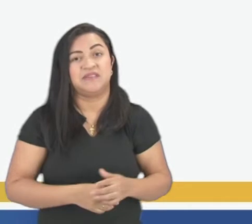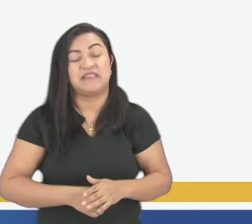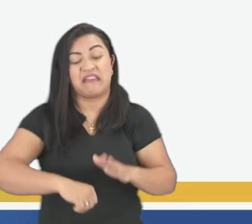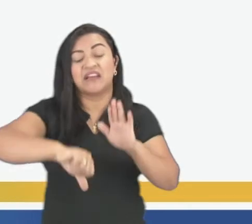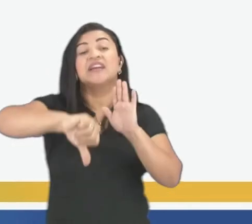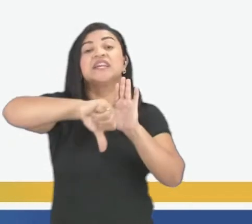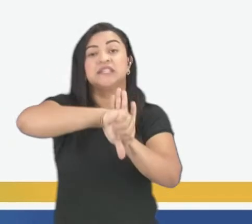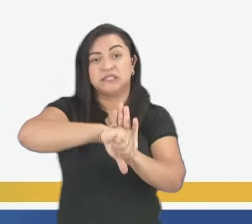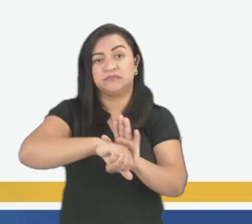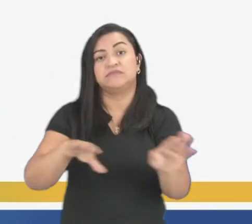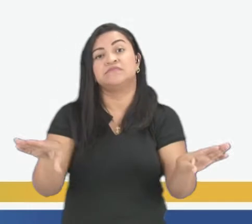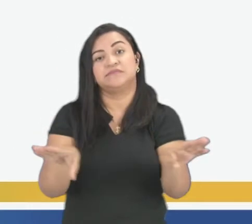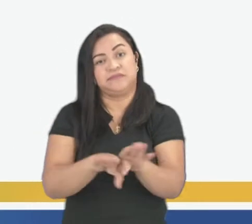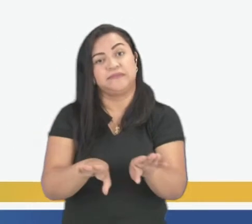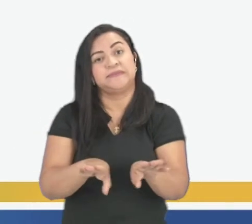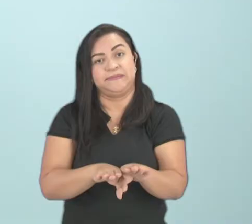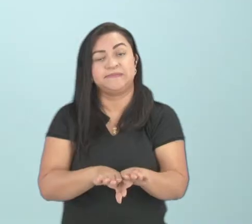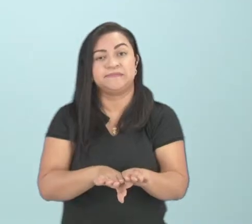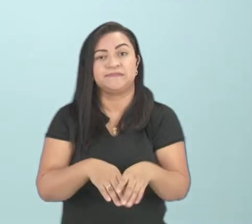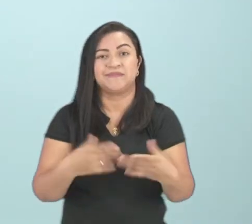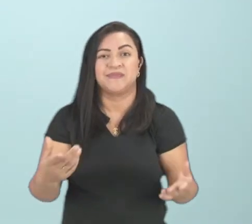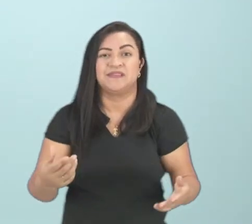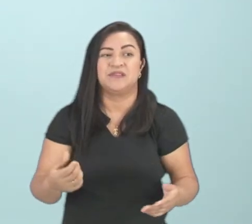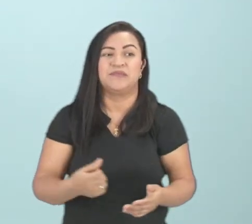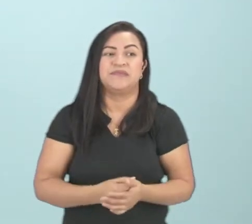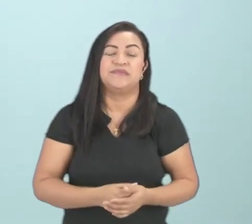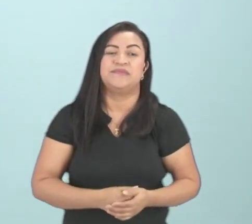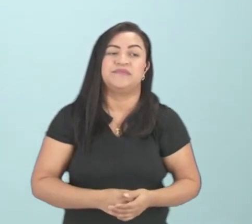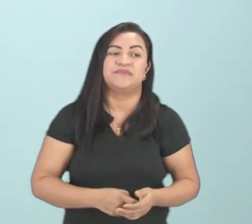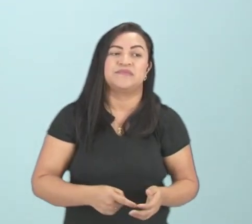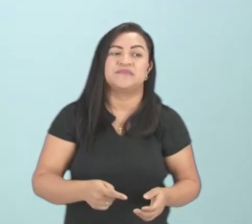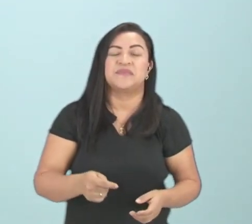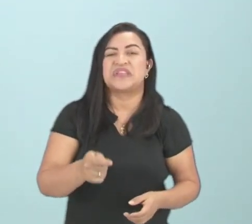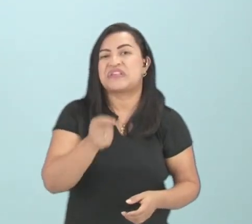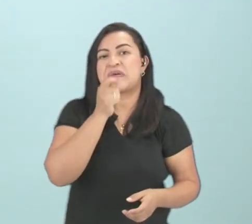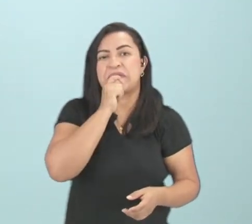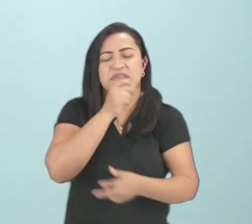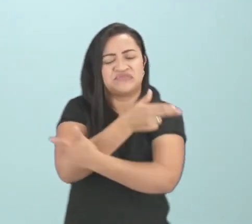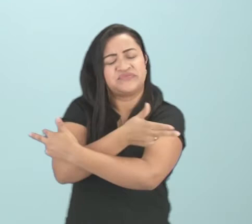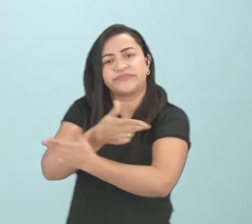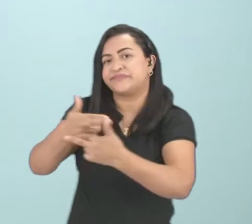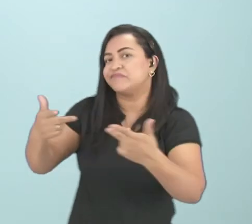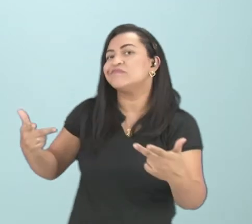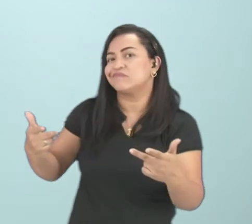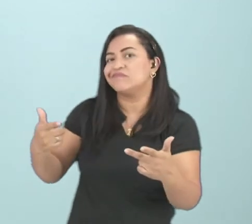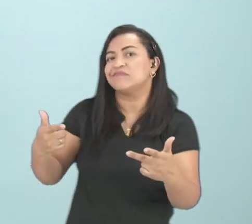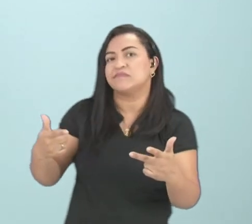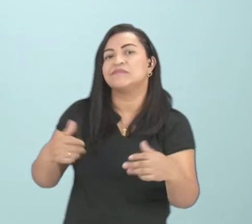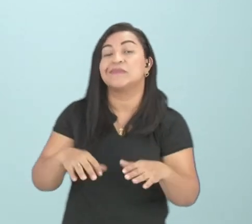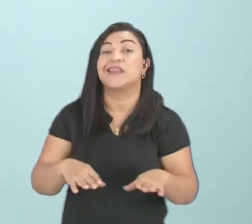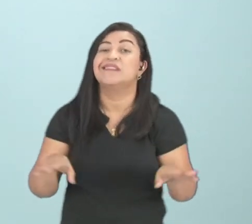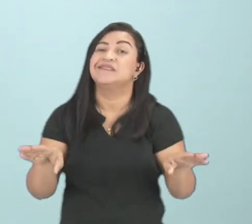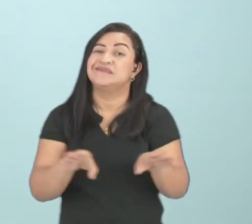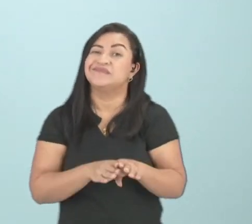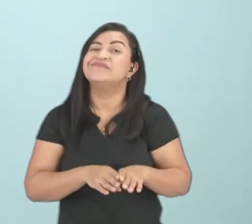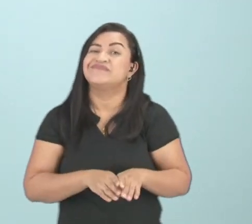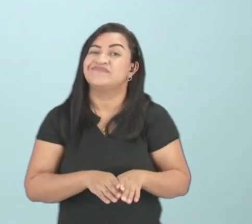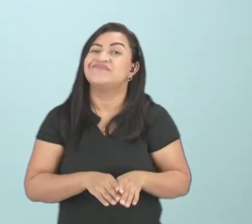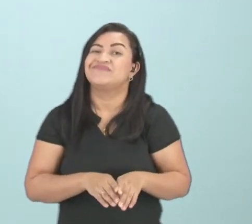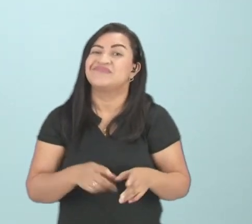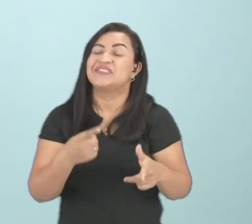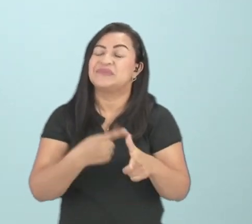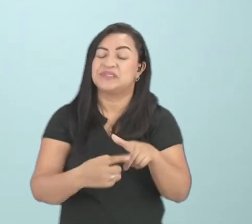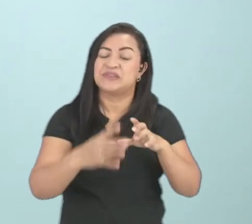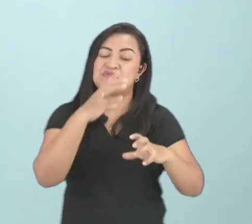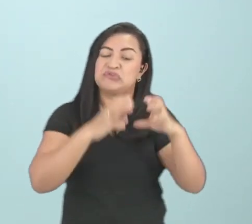e de certa forma essas drogas aí que são ilícitas, que são vendidas, ela tem trazido muito